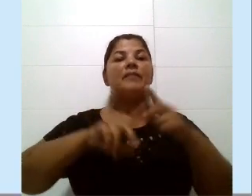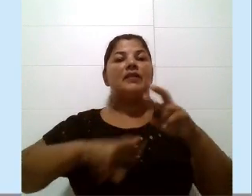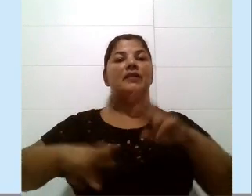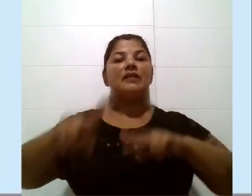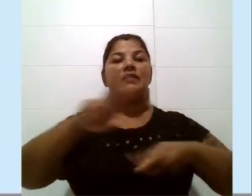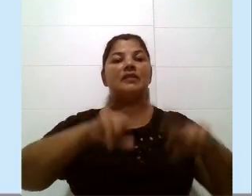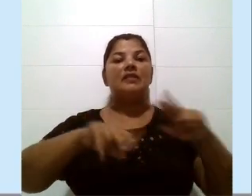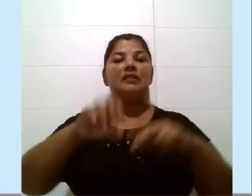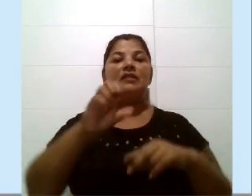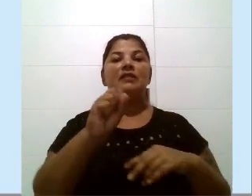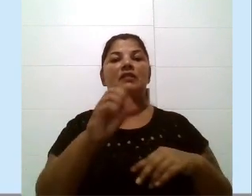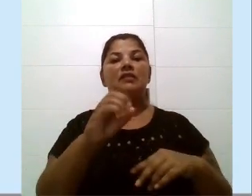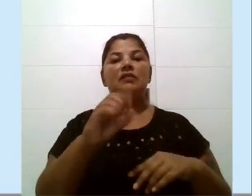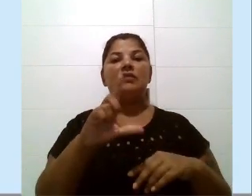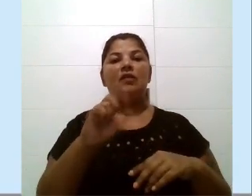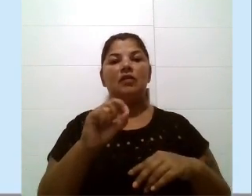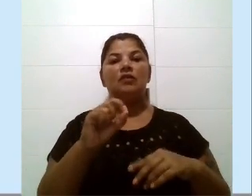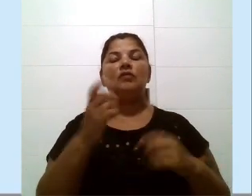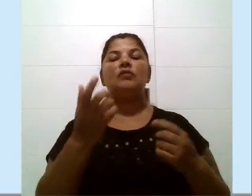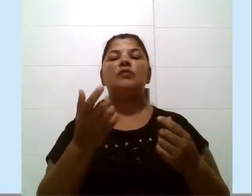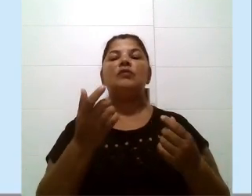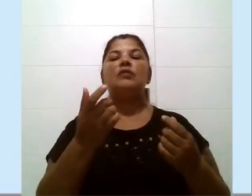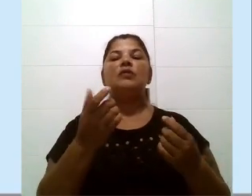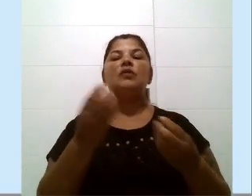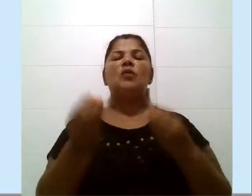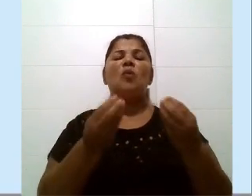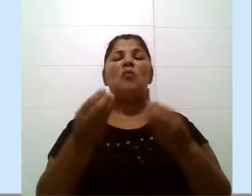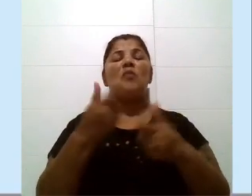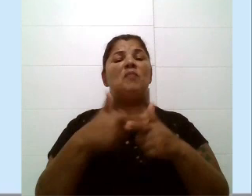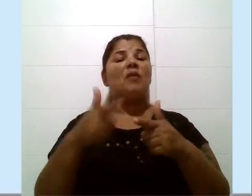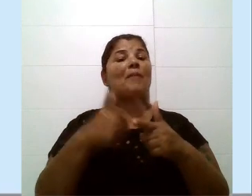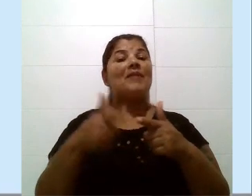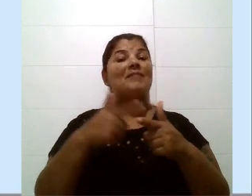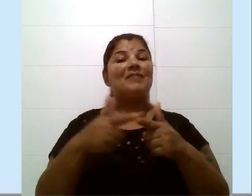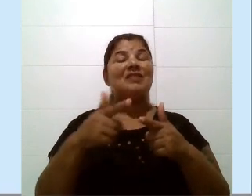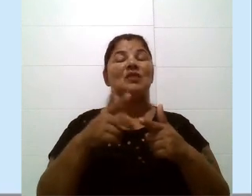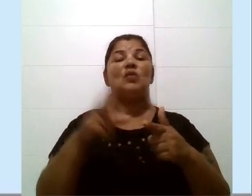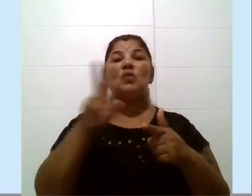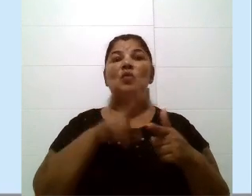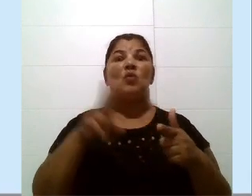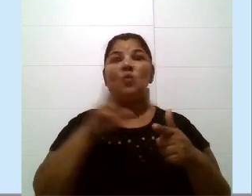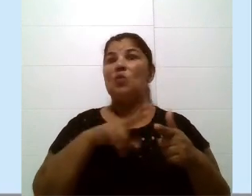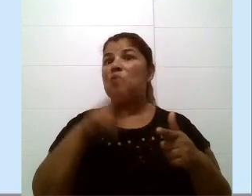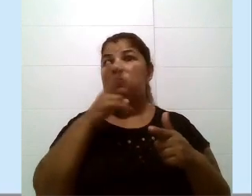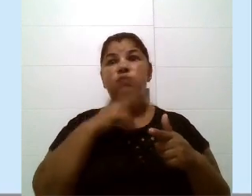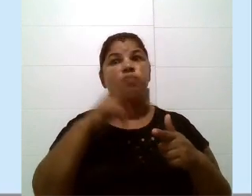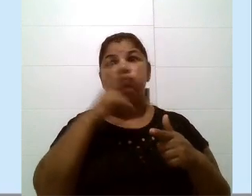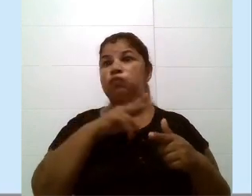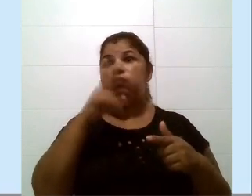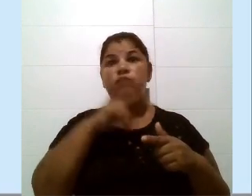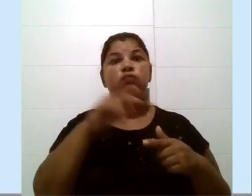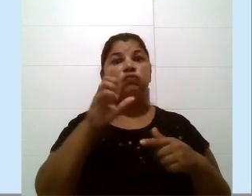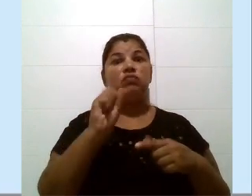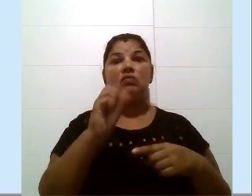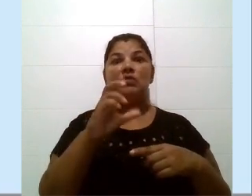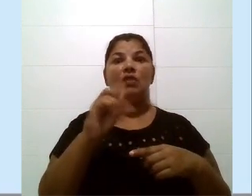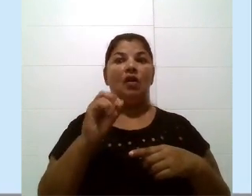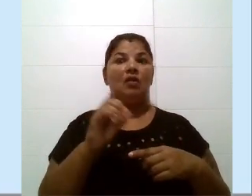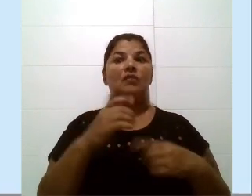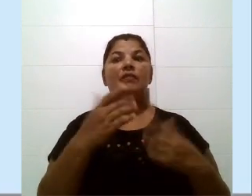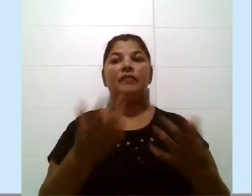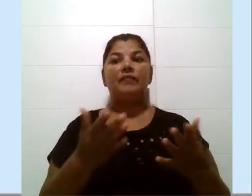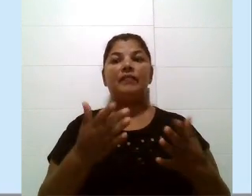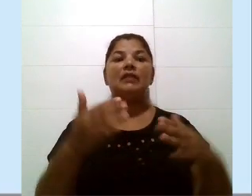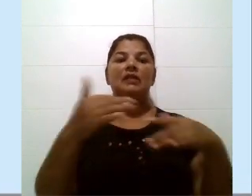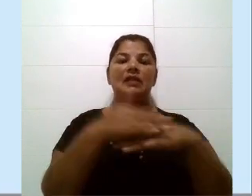problemas relacionados ao uso excessivo do solo. Assim como a gente viu nas áreas urbanas, que